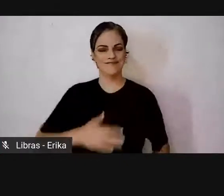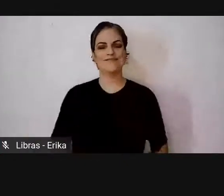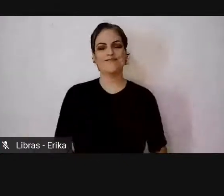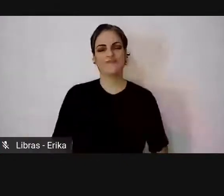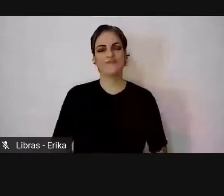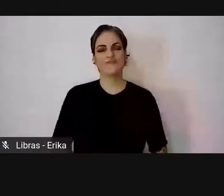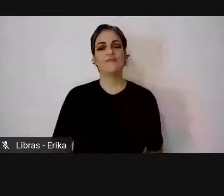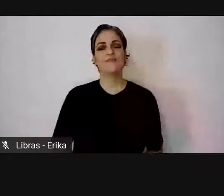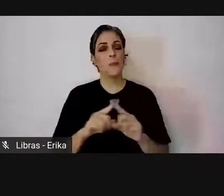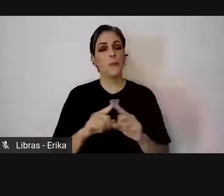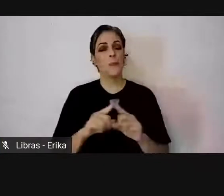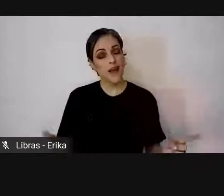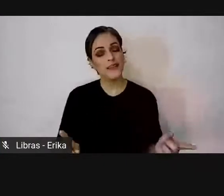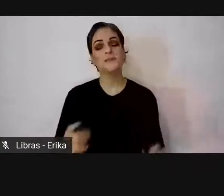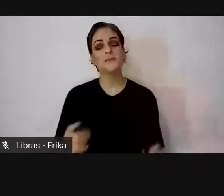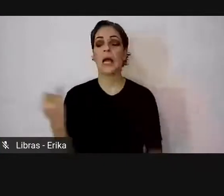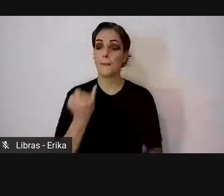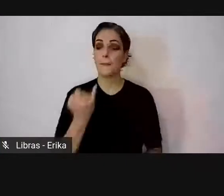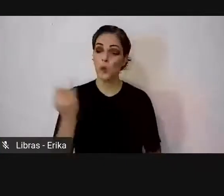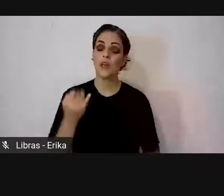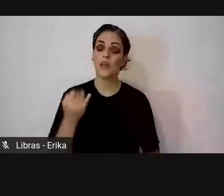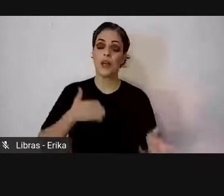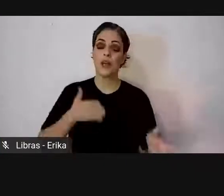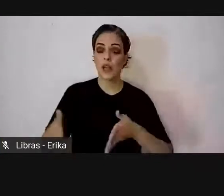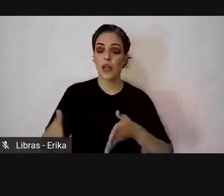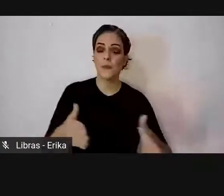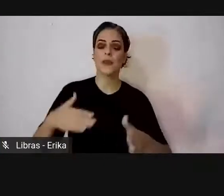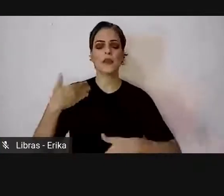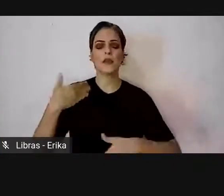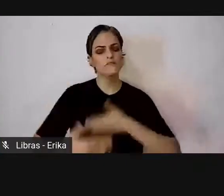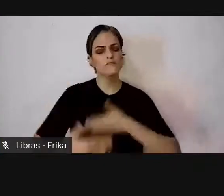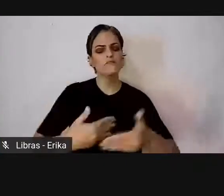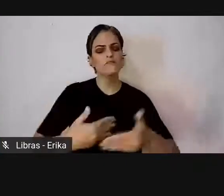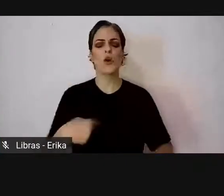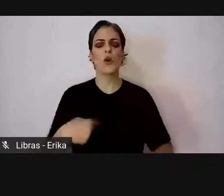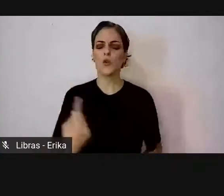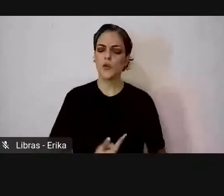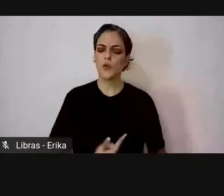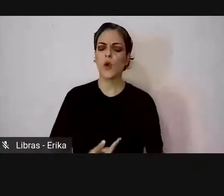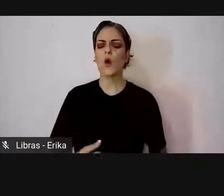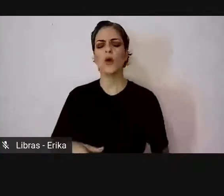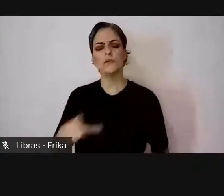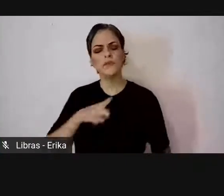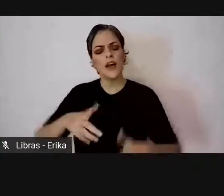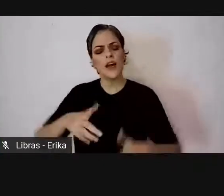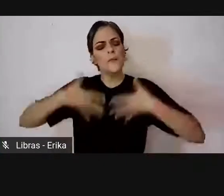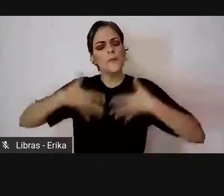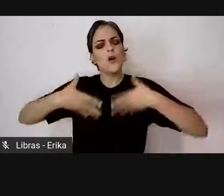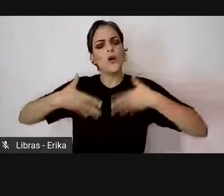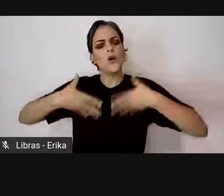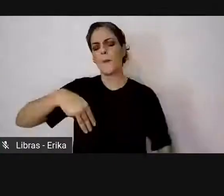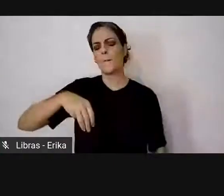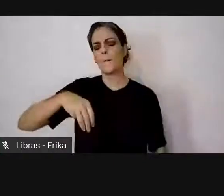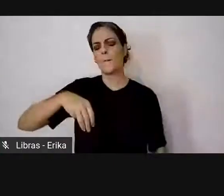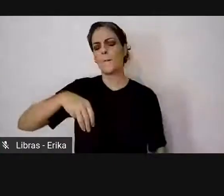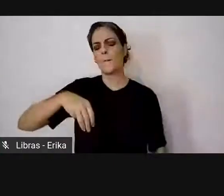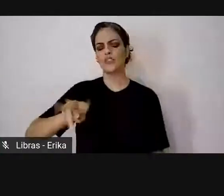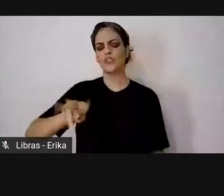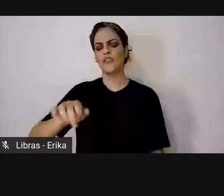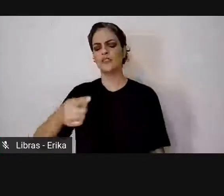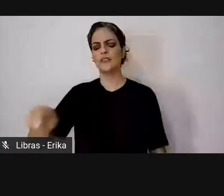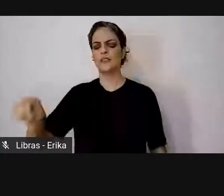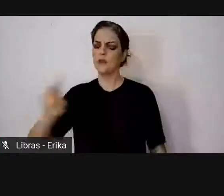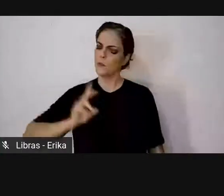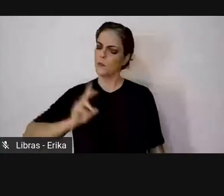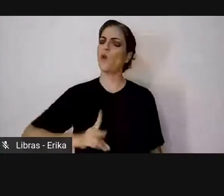no transcorrer do caminho, tenhamos sempre elementos de motivação que nos mantenham firmes no trilho daquele objetivo a